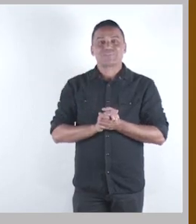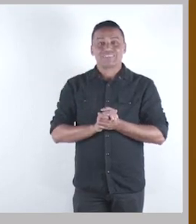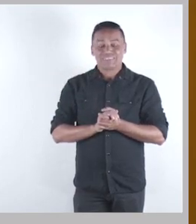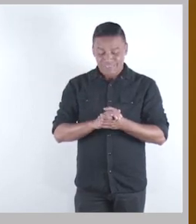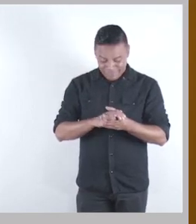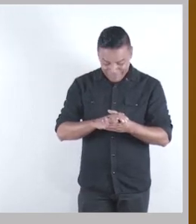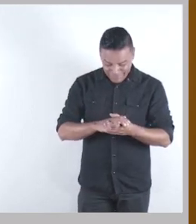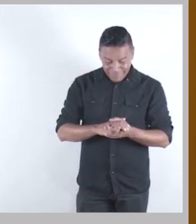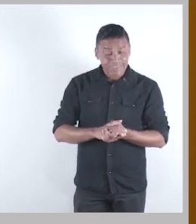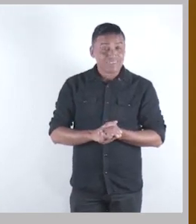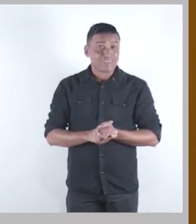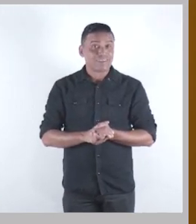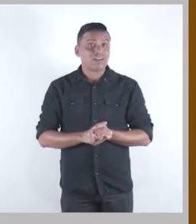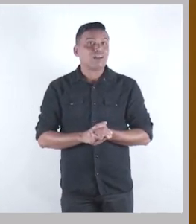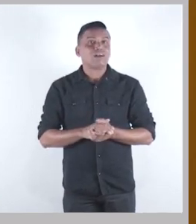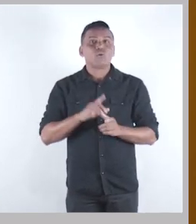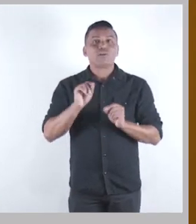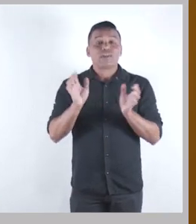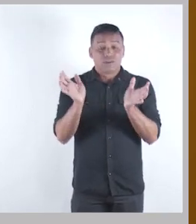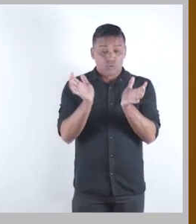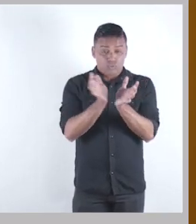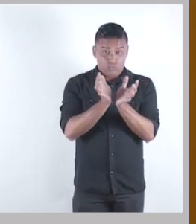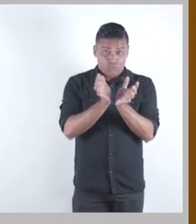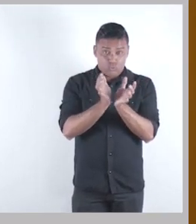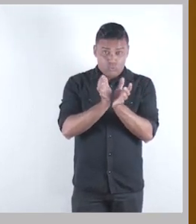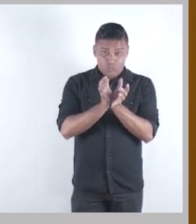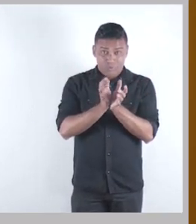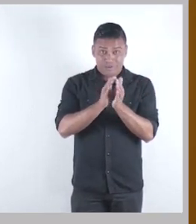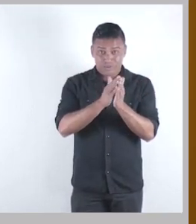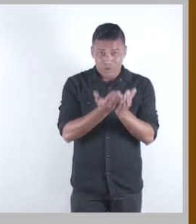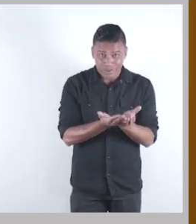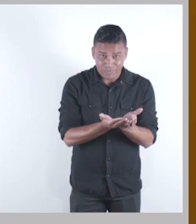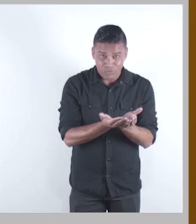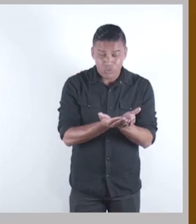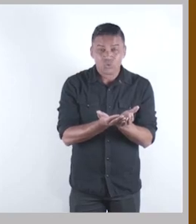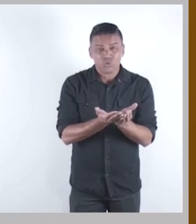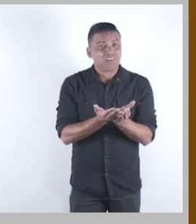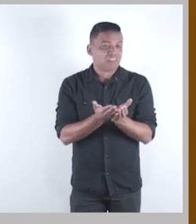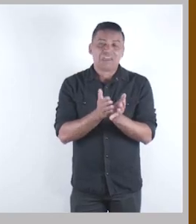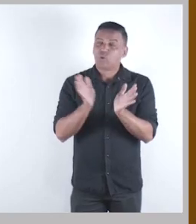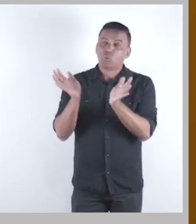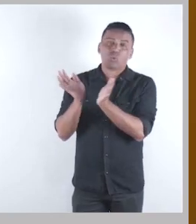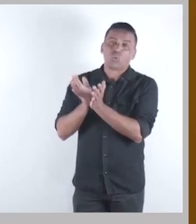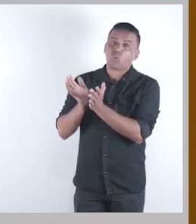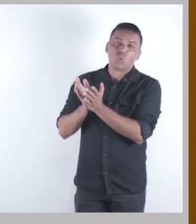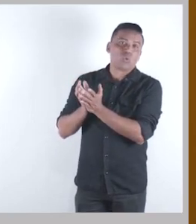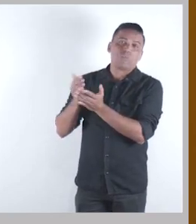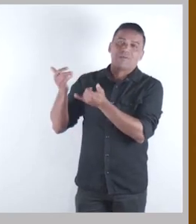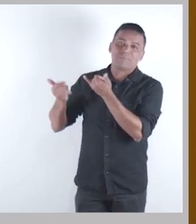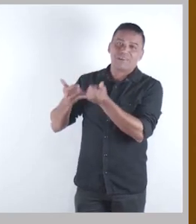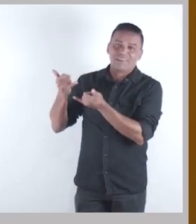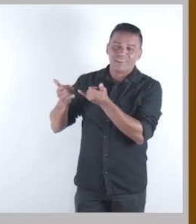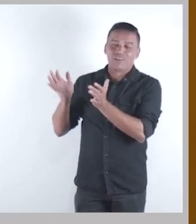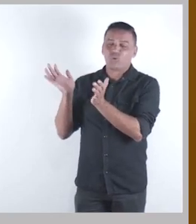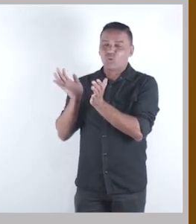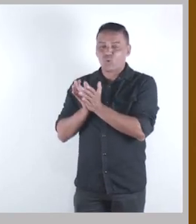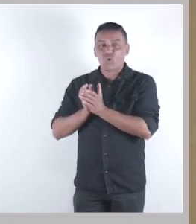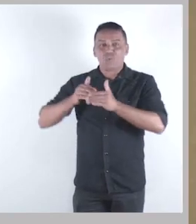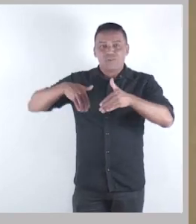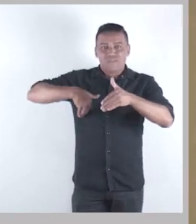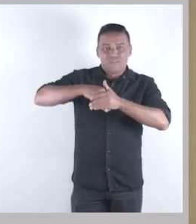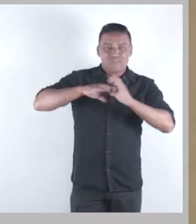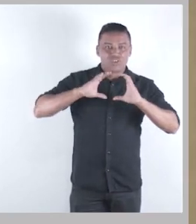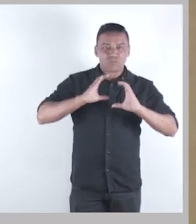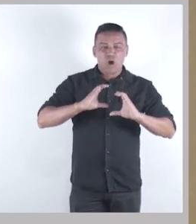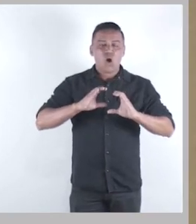do Livro? O Clube do Livro é um grupo de pessoas, né? Existem os clubes de basquete, existem os clubes de futebol, os clubes de ténis, que